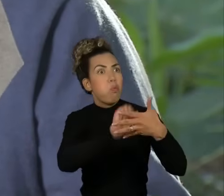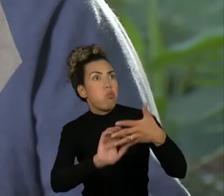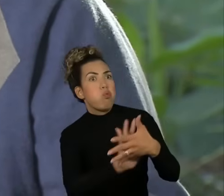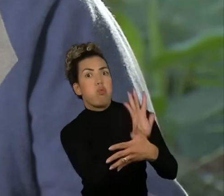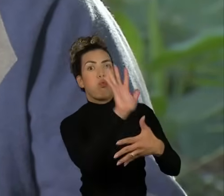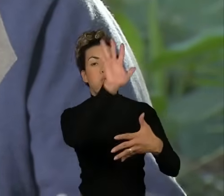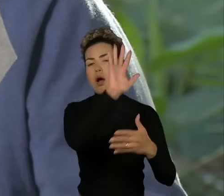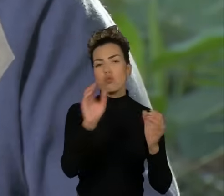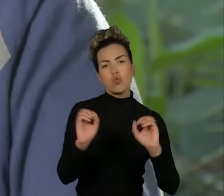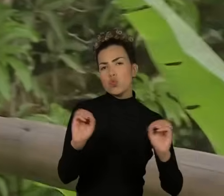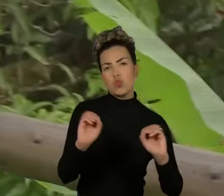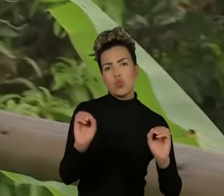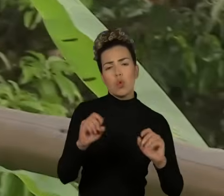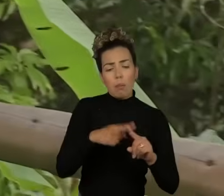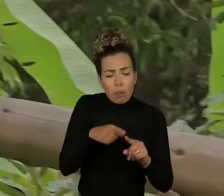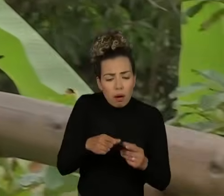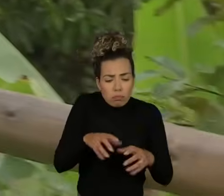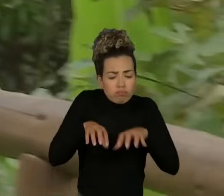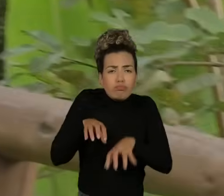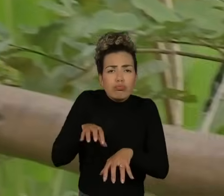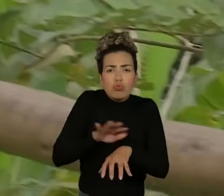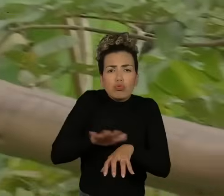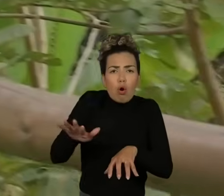contato com outras populações.